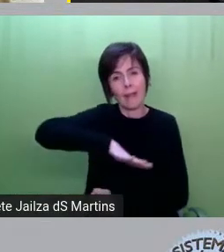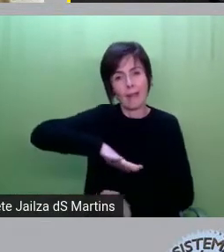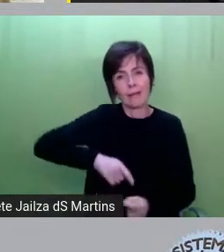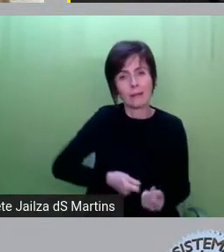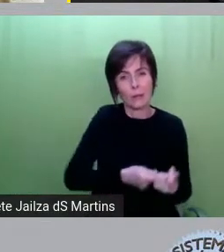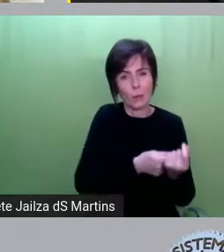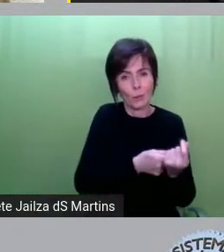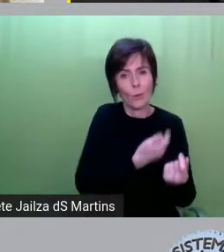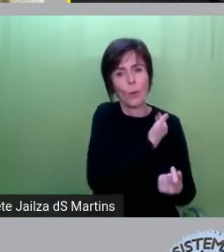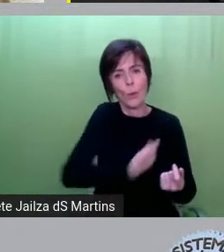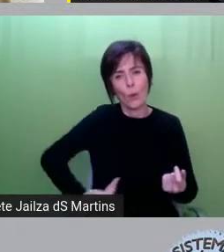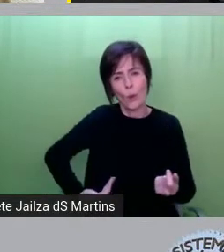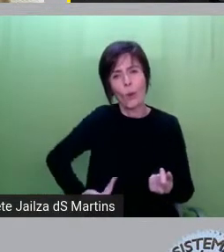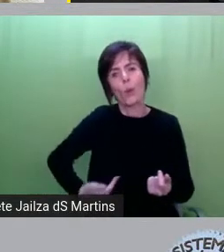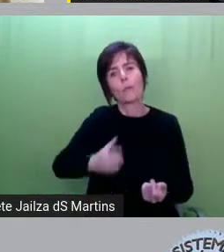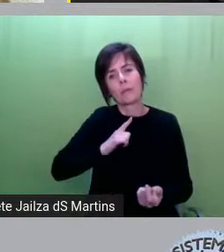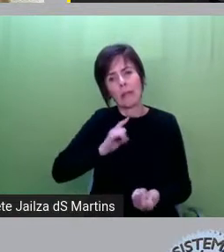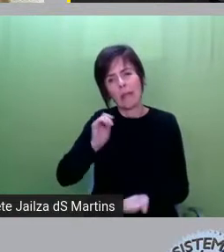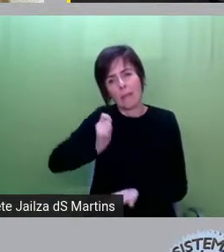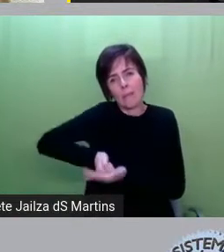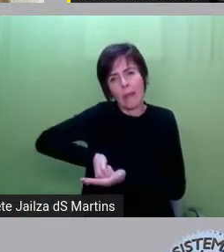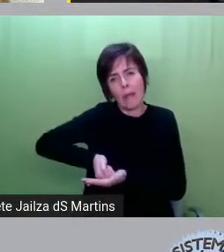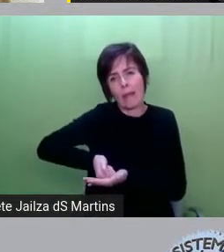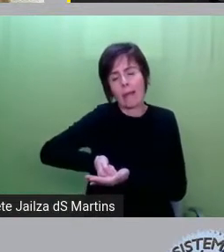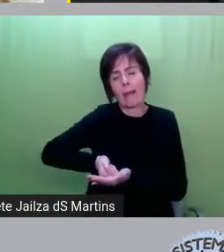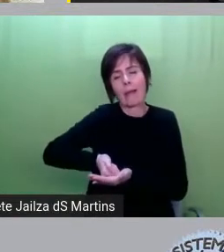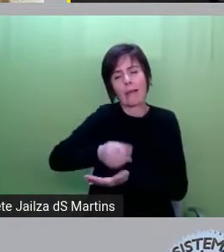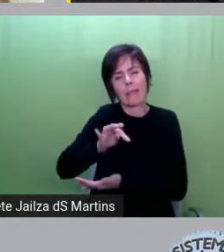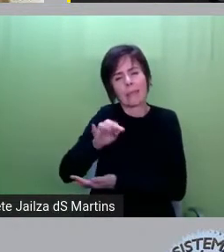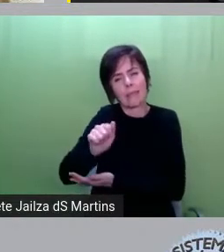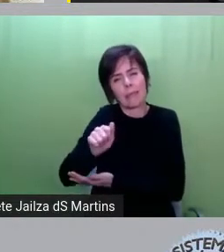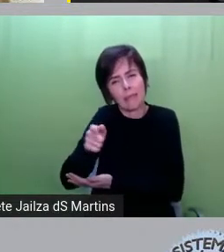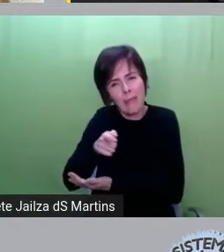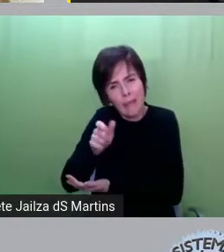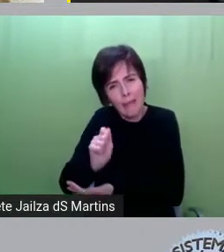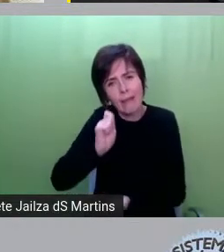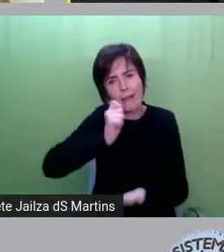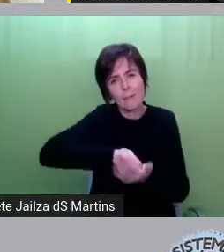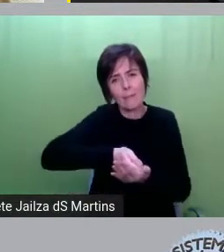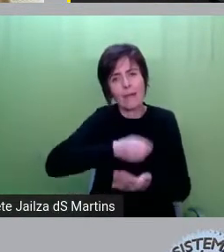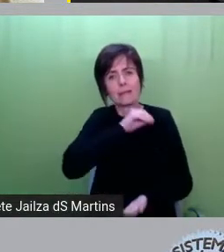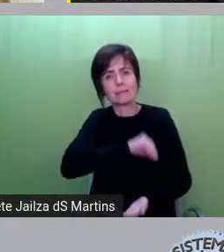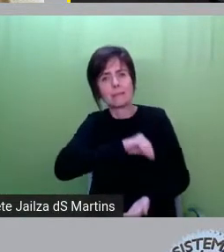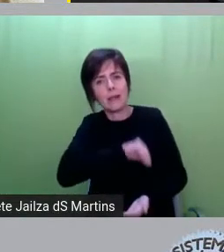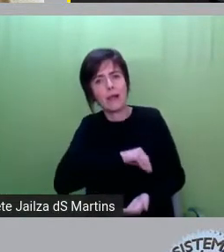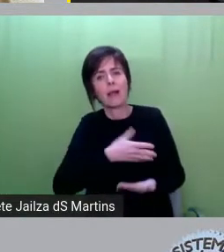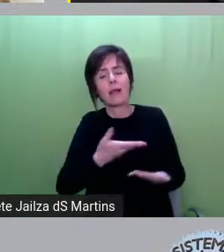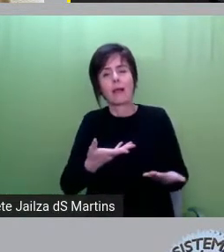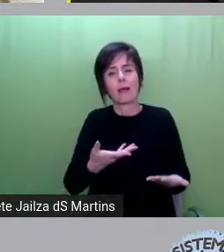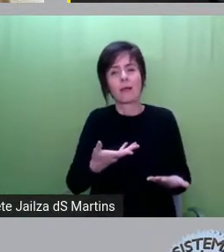impostos, taxas e contribuições e faz gastos, pagamentos de salários,